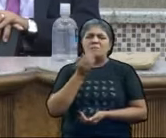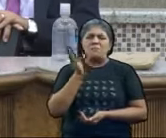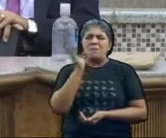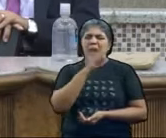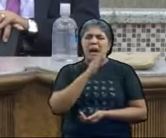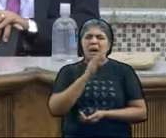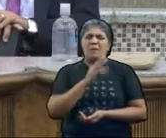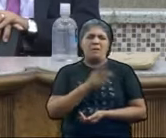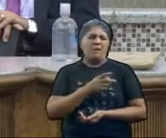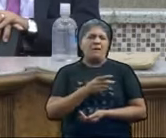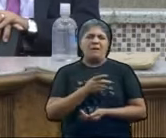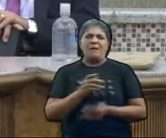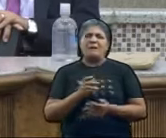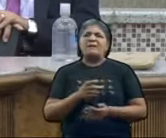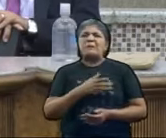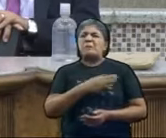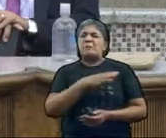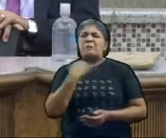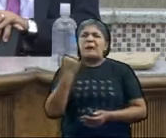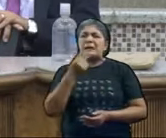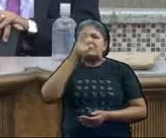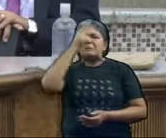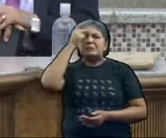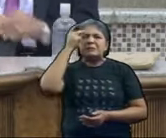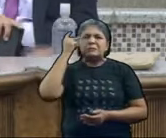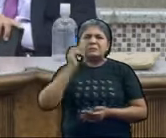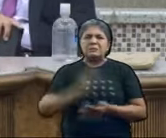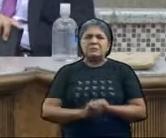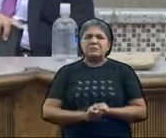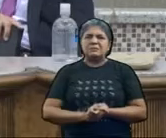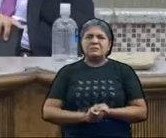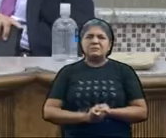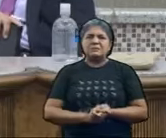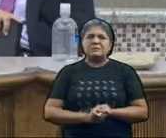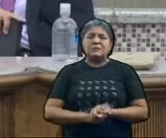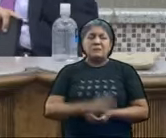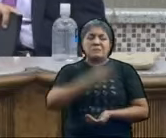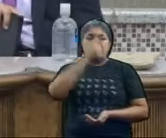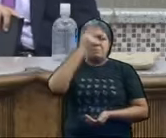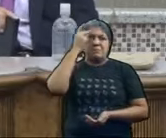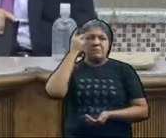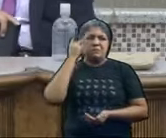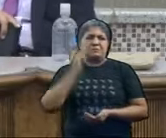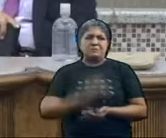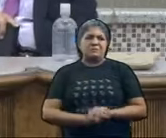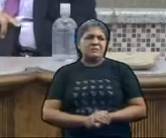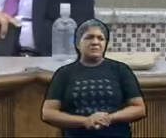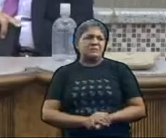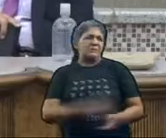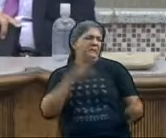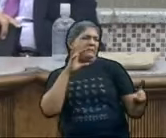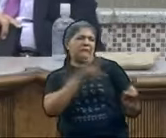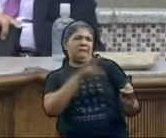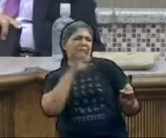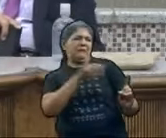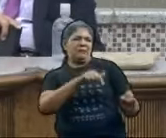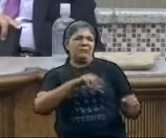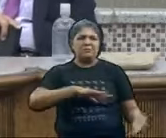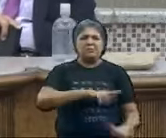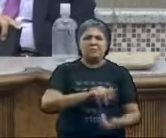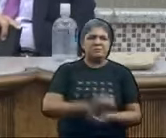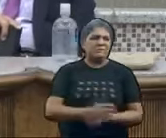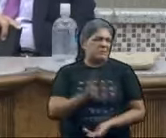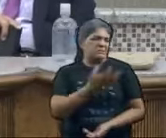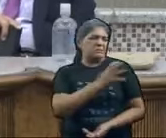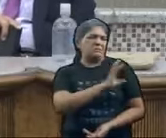e fornicadores. Esse grupo de pessoas aqui é um grupo de pessoas que andaram aqui neste mundo